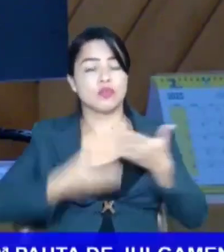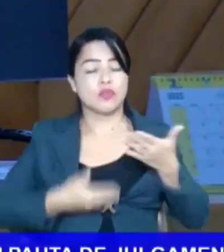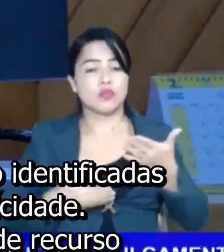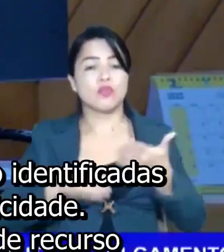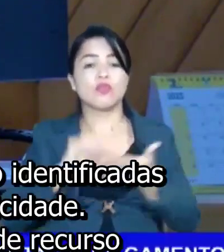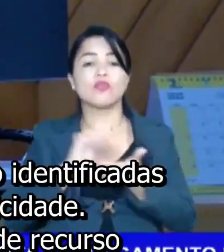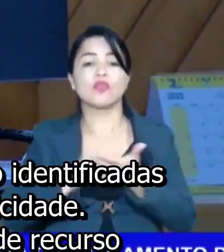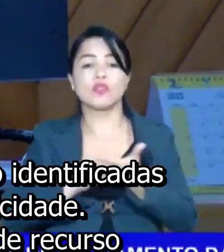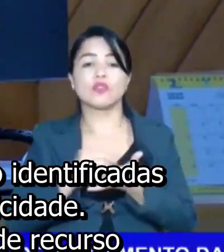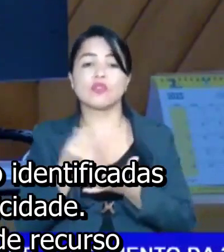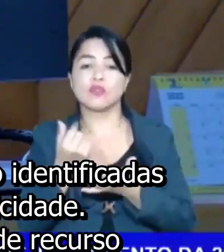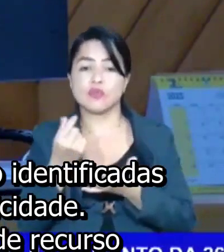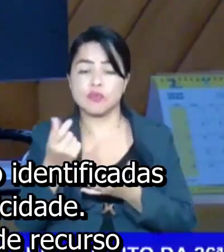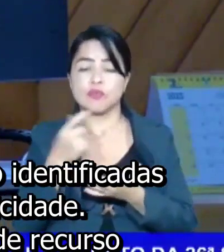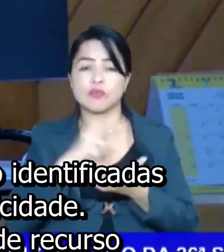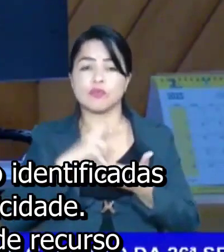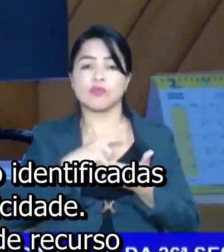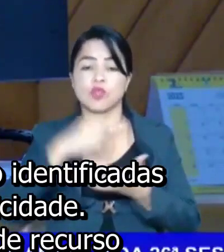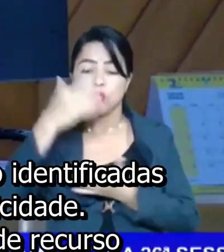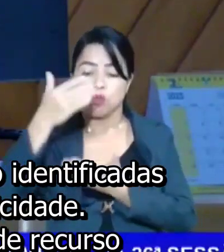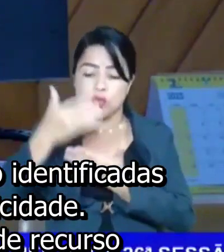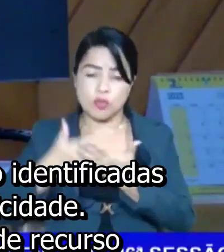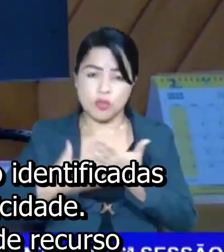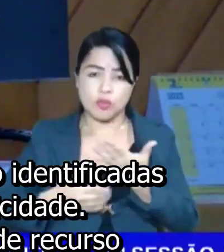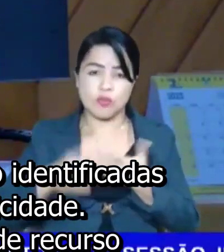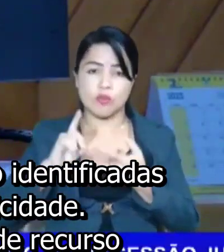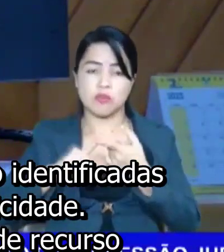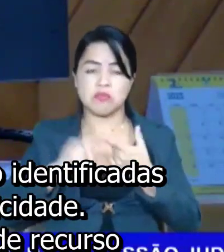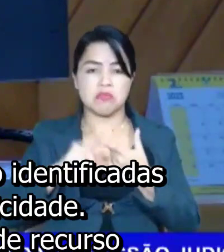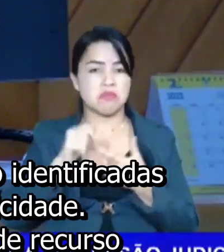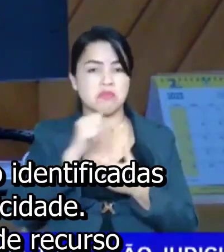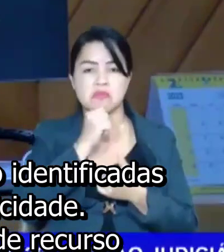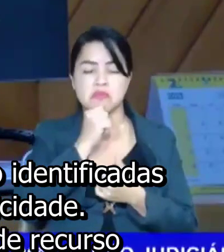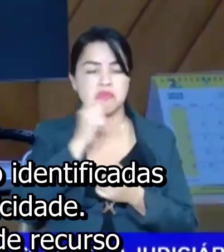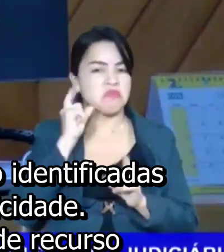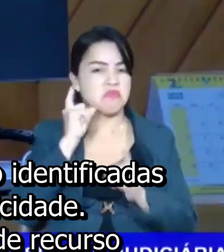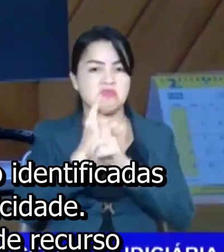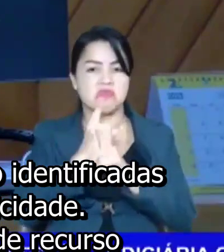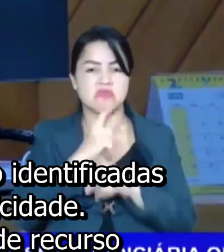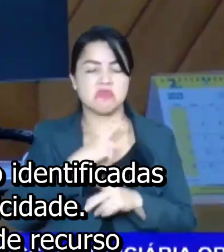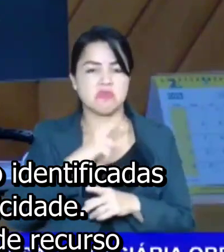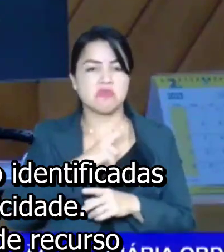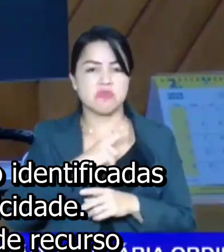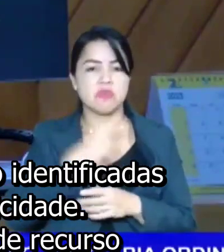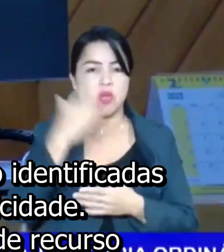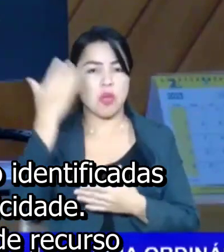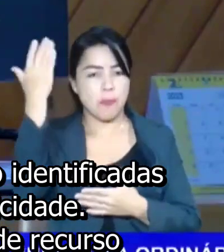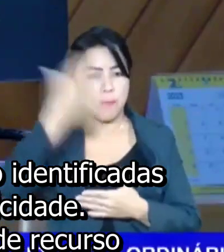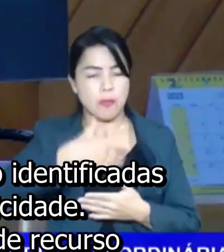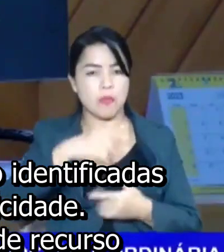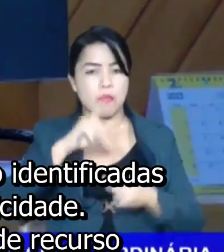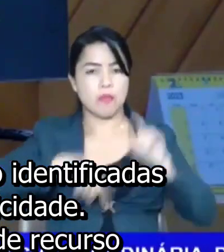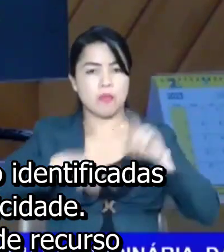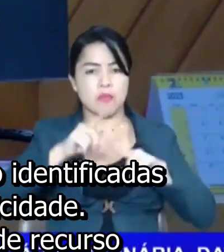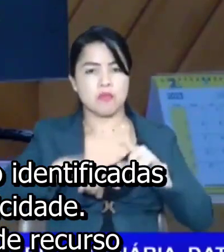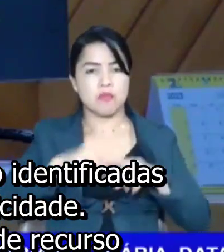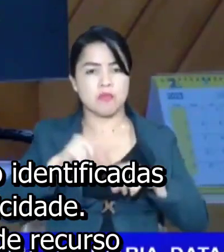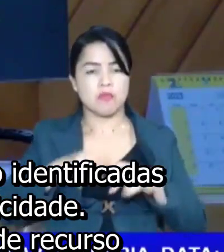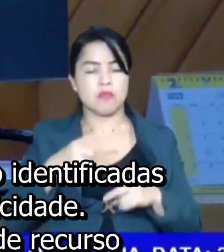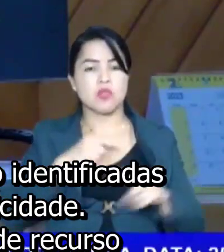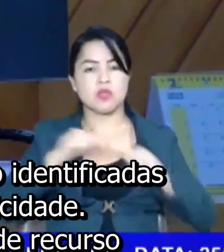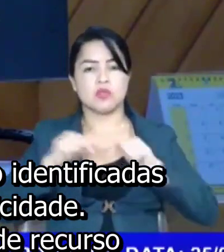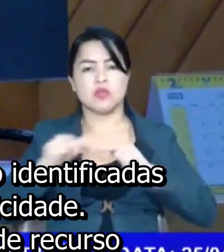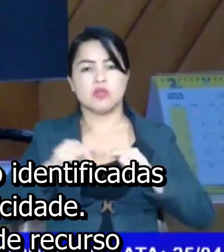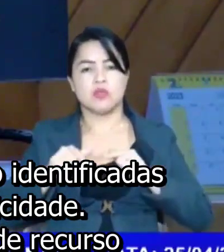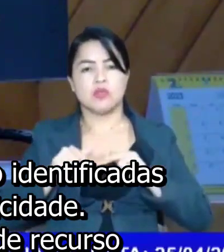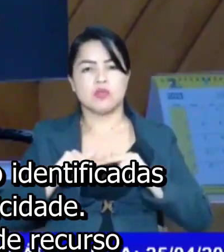financeiras, comprovante de recolhimento de receitas de origem não identificadas e prova material de execução de